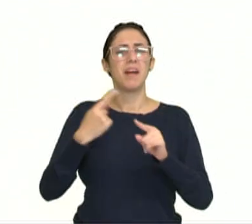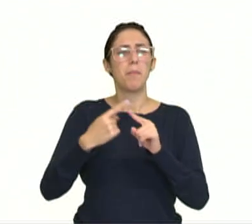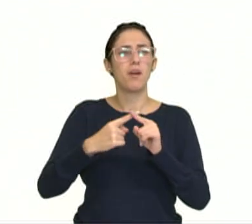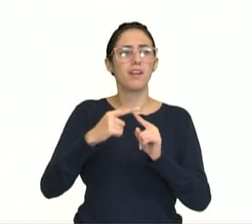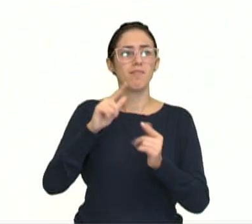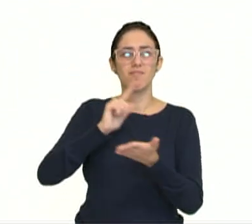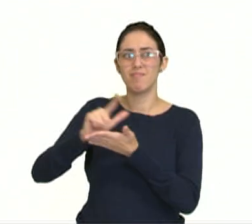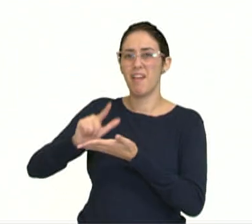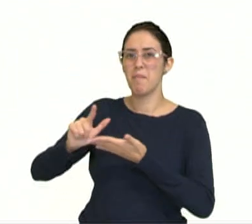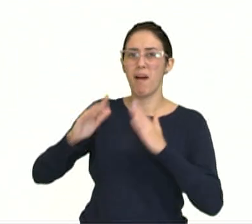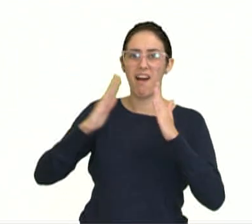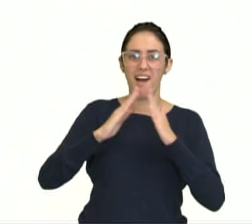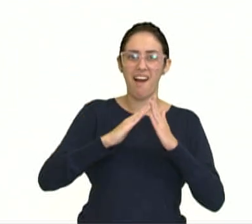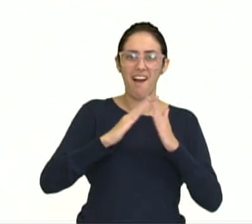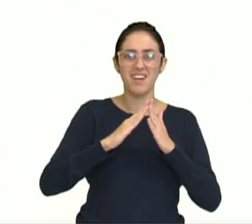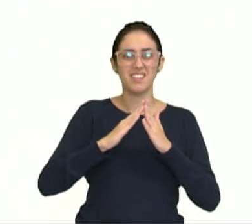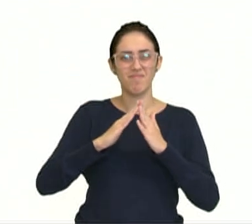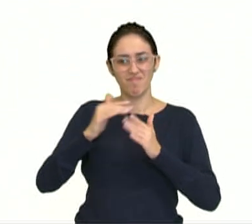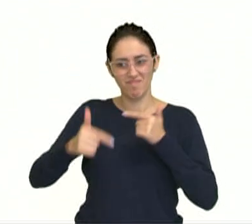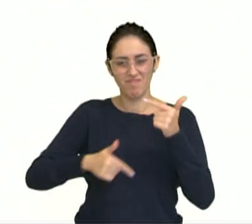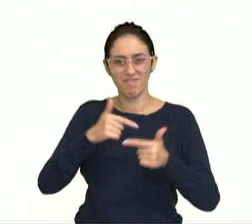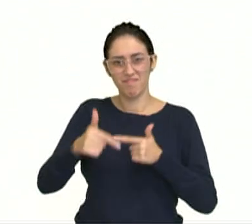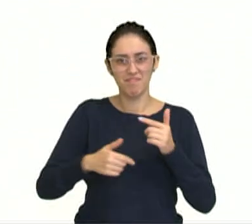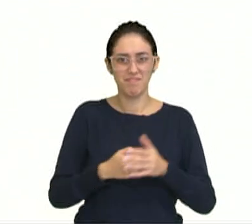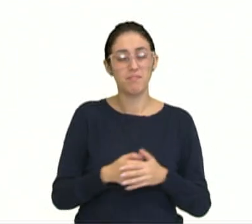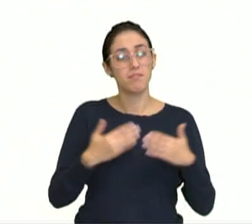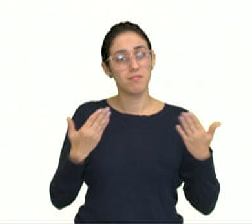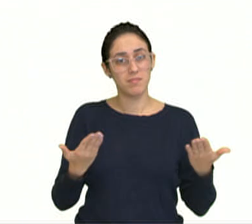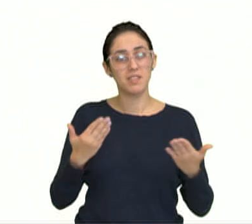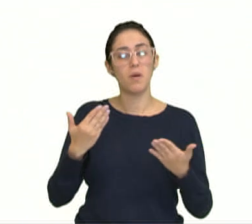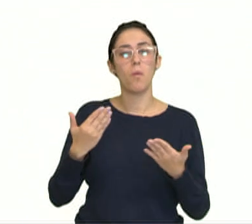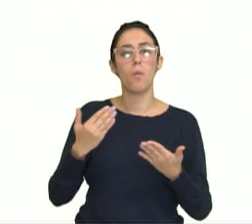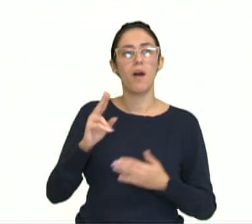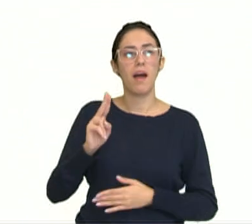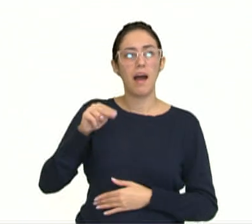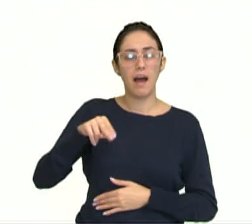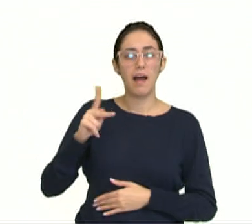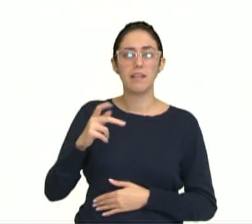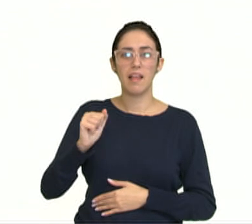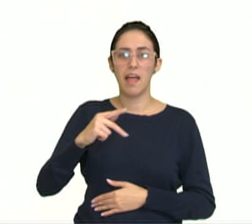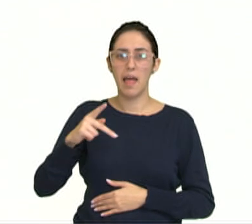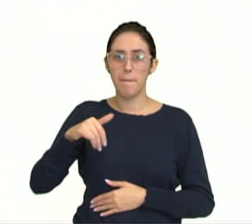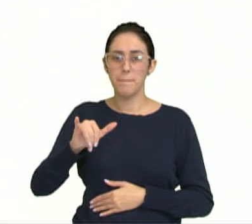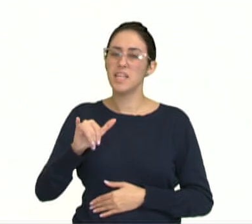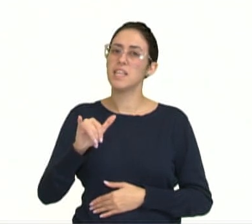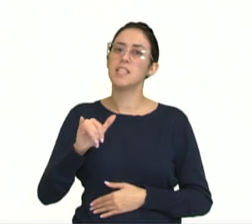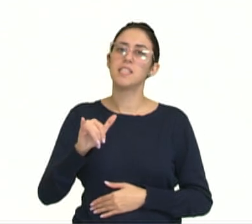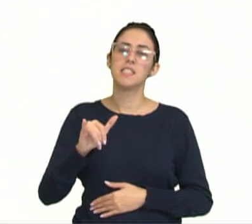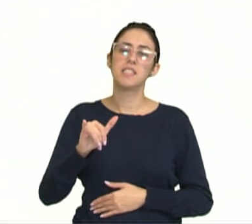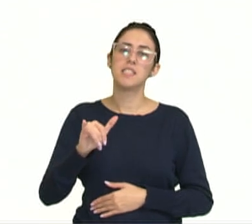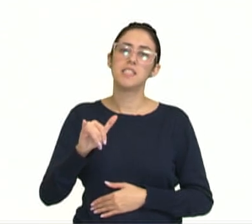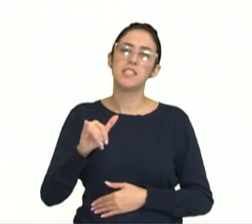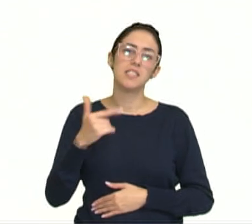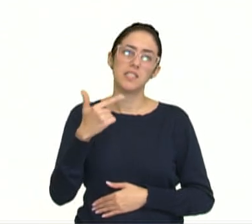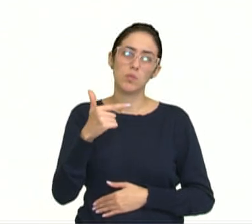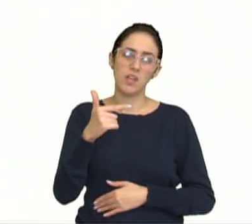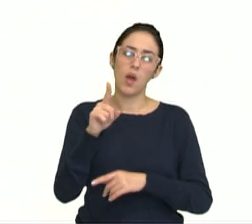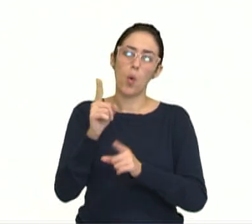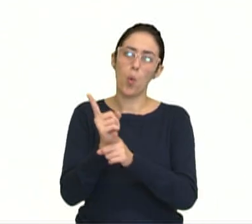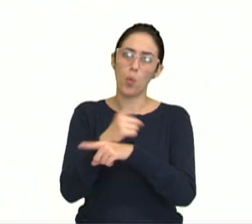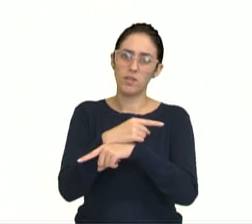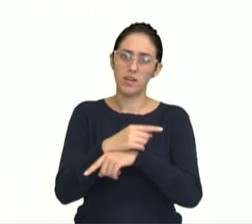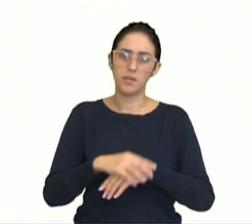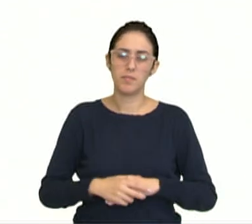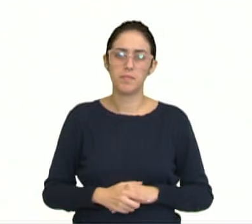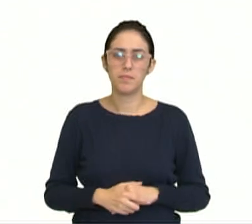para fazer. Então, happy é feliz. Unhappy seria o contrário, tá? Agora aqui nós temos alguns exemplos